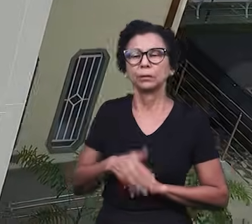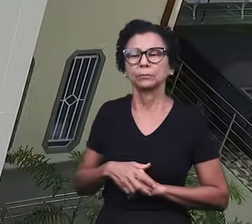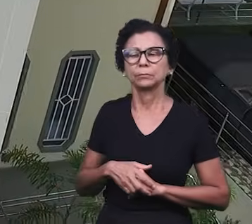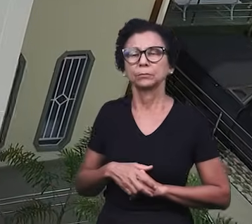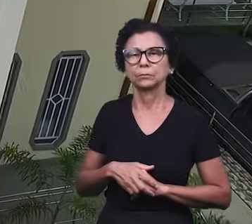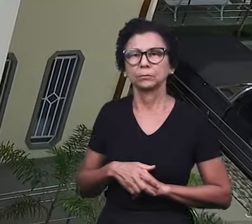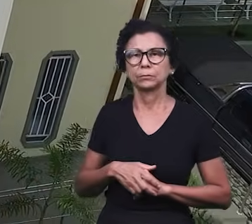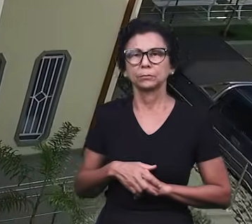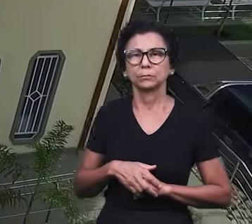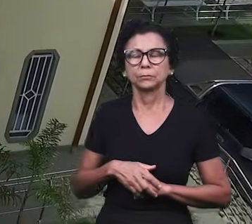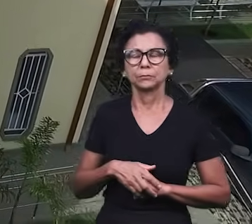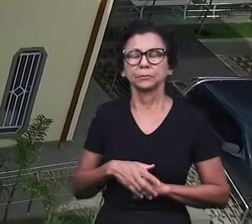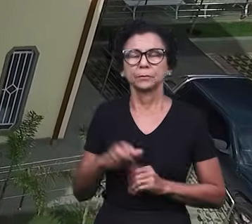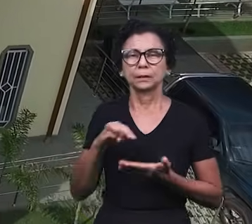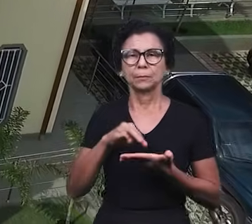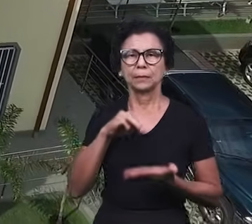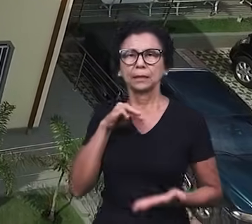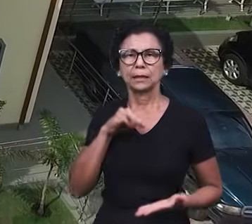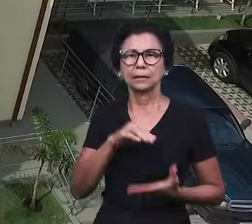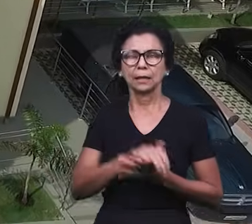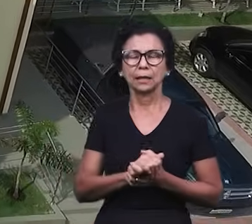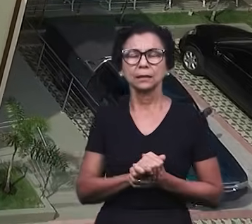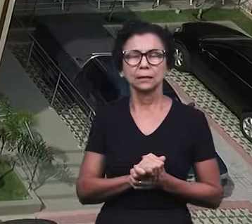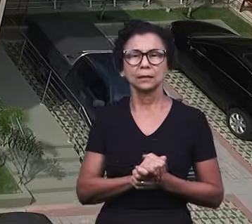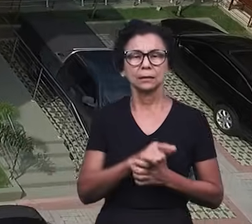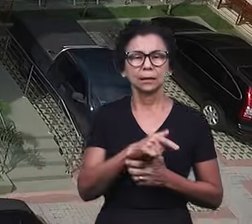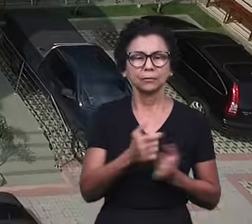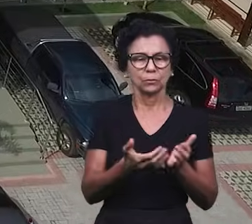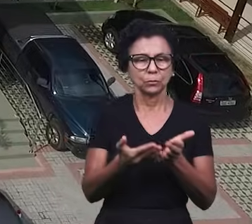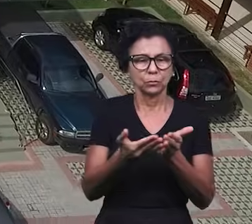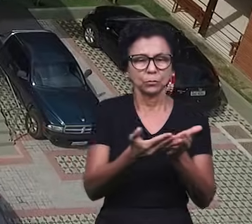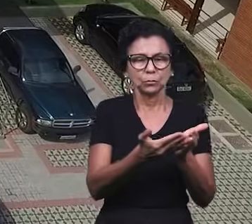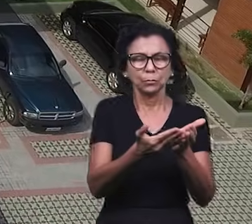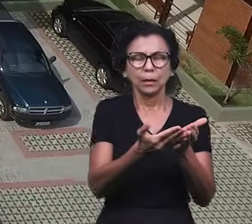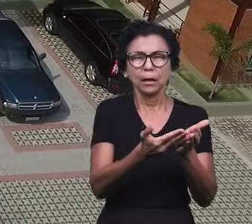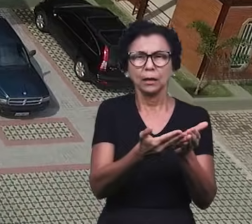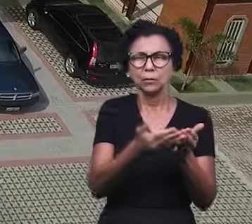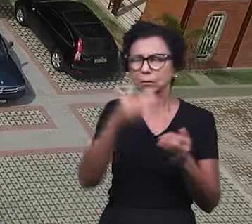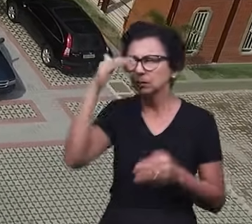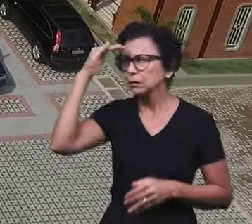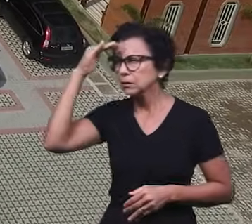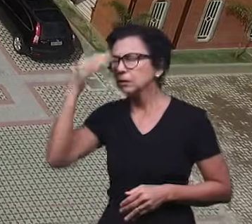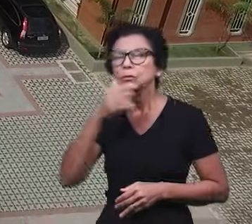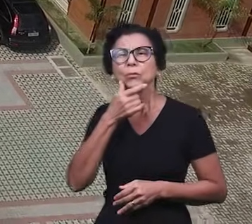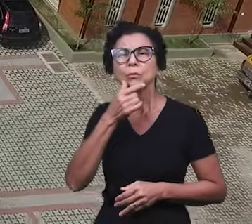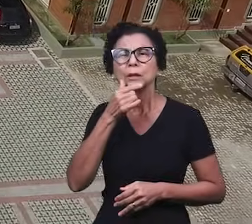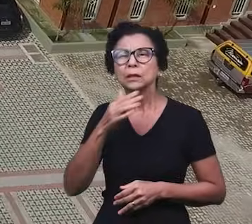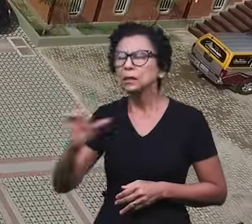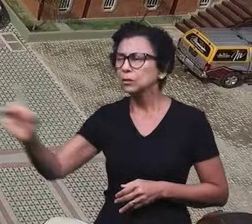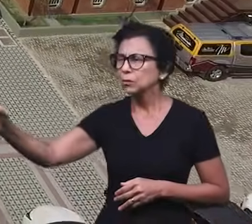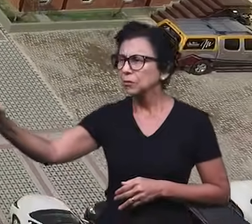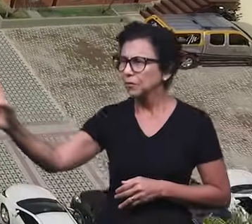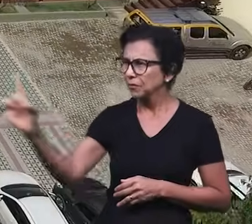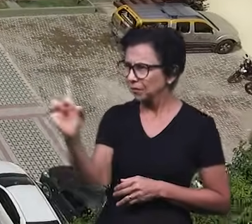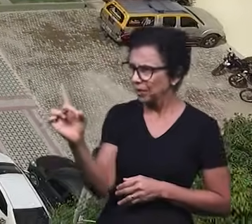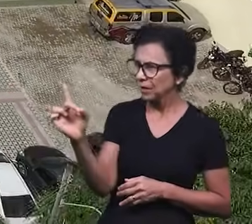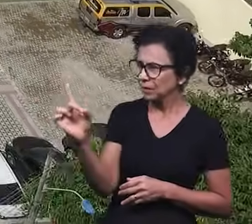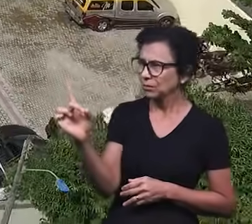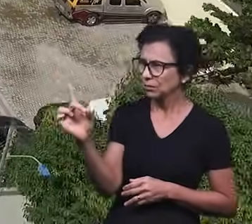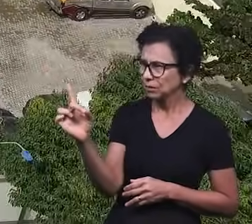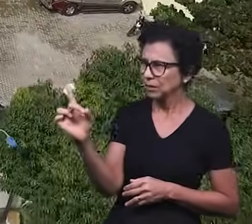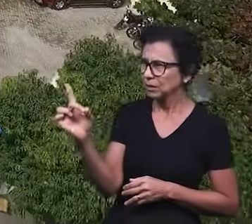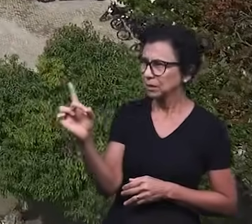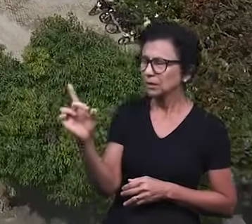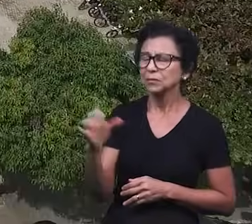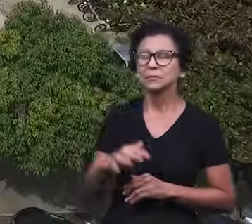aí vieram uns meninos correndo, veio uma pessoa assim, que também foi gravado isso, assim, viu ali